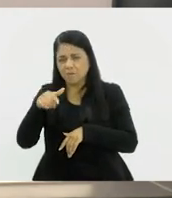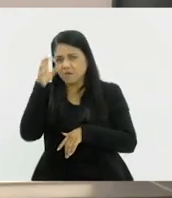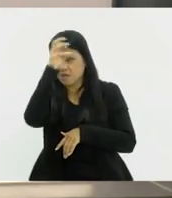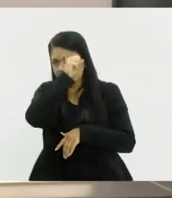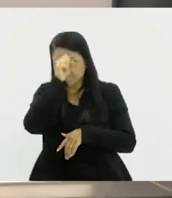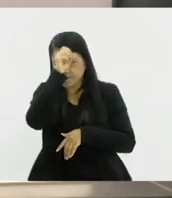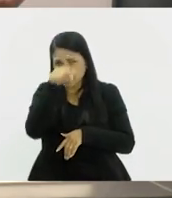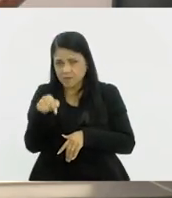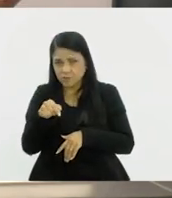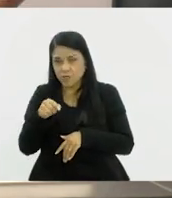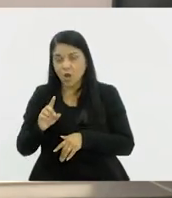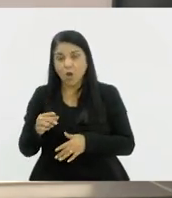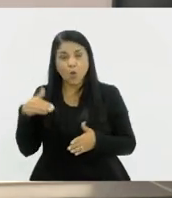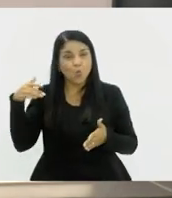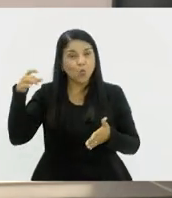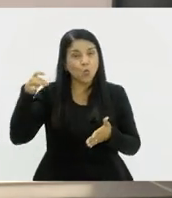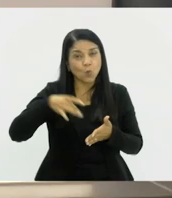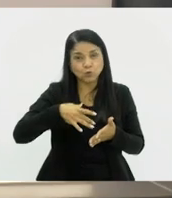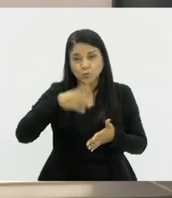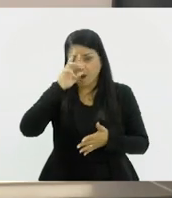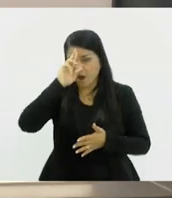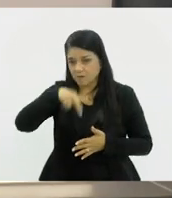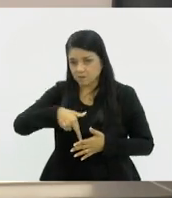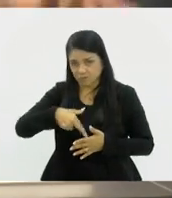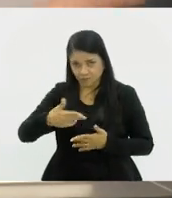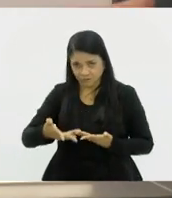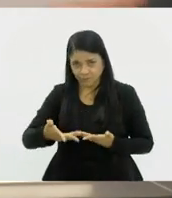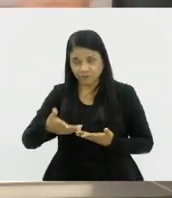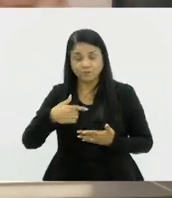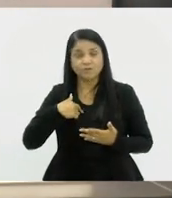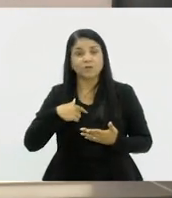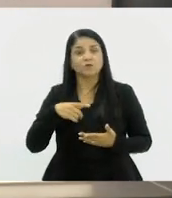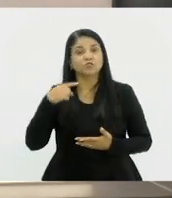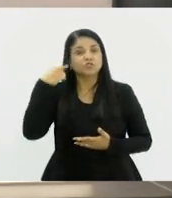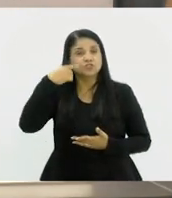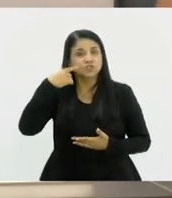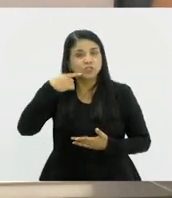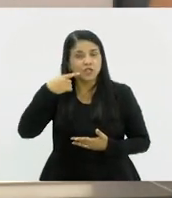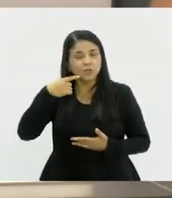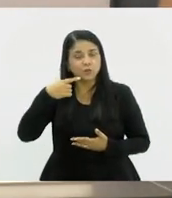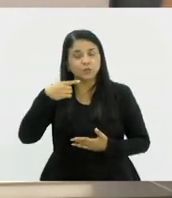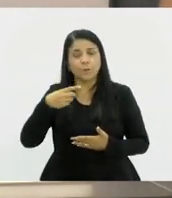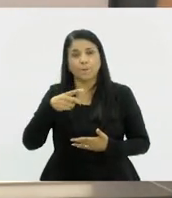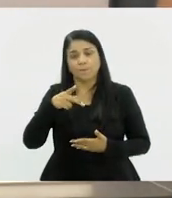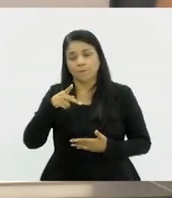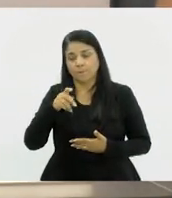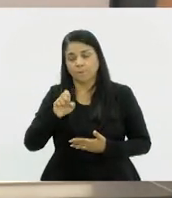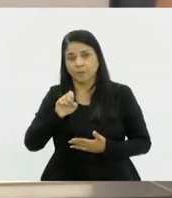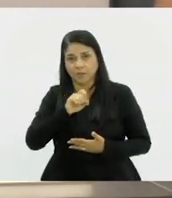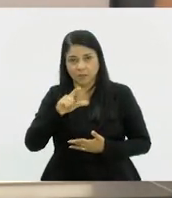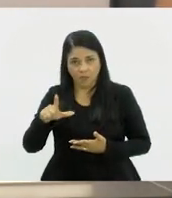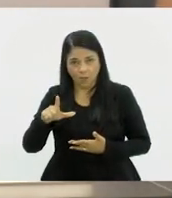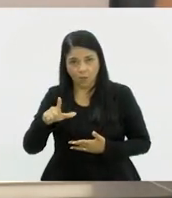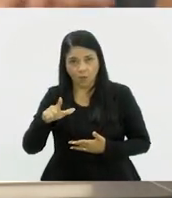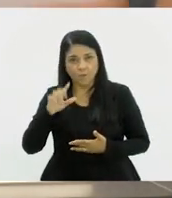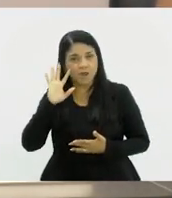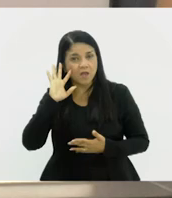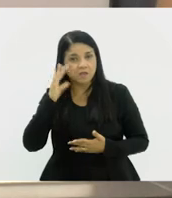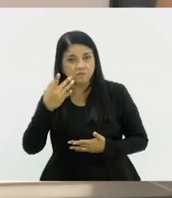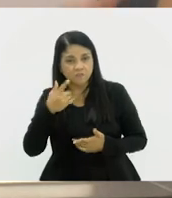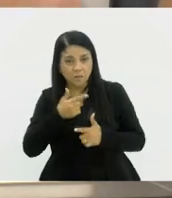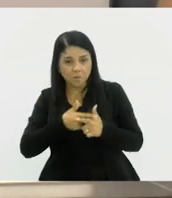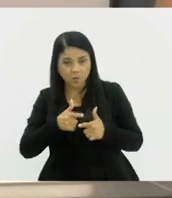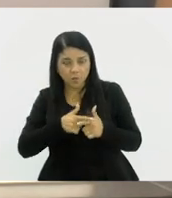última razão chamar o direito penal para ver um problema que estão